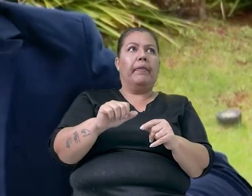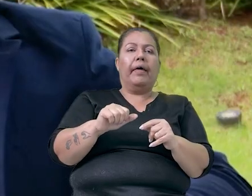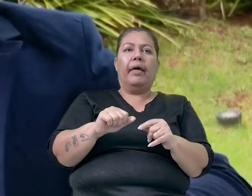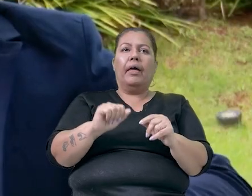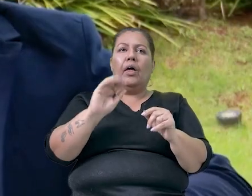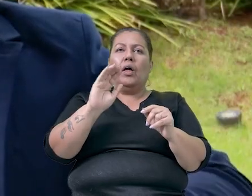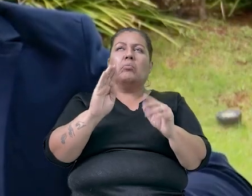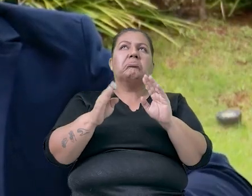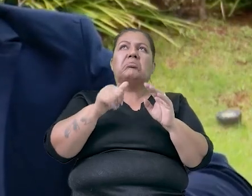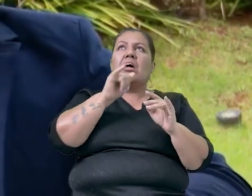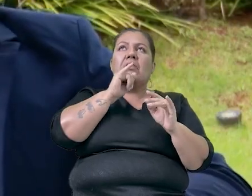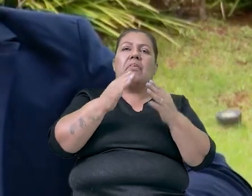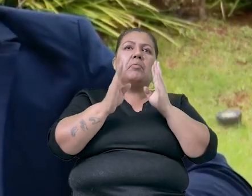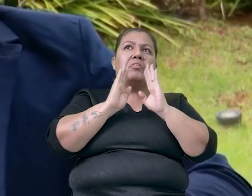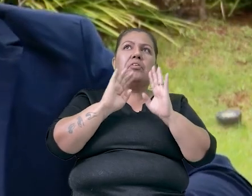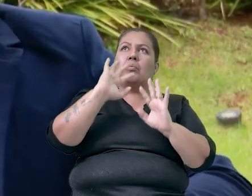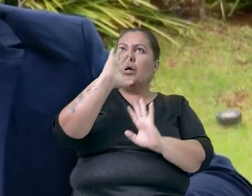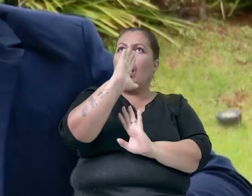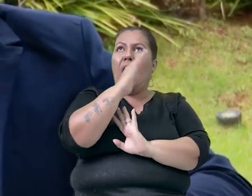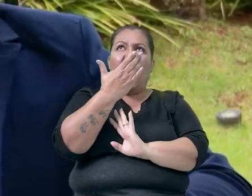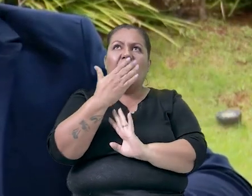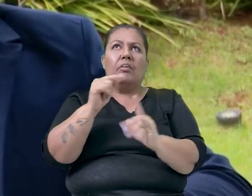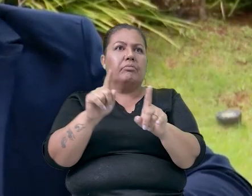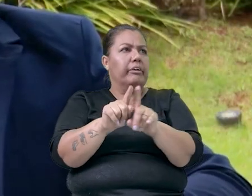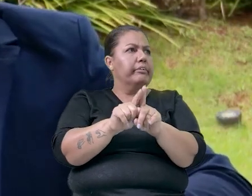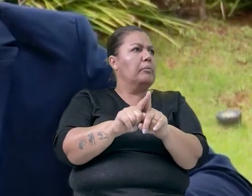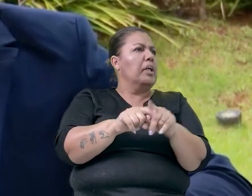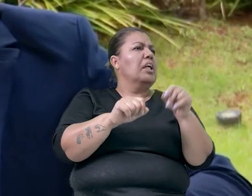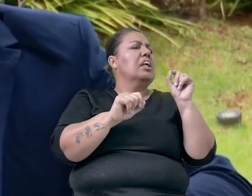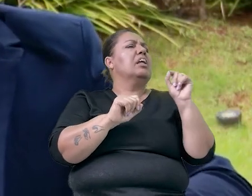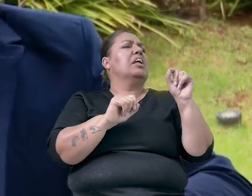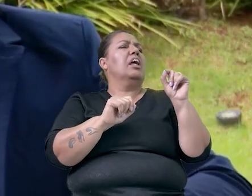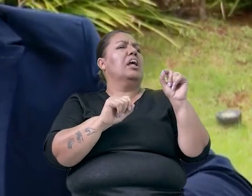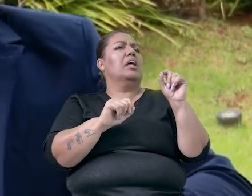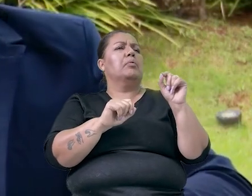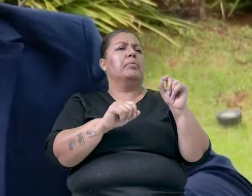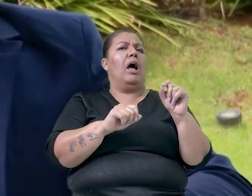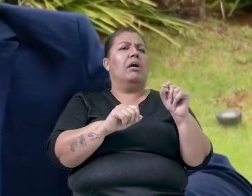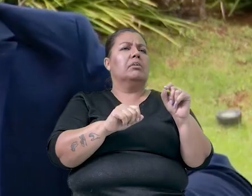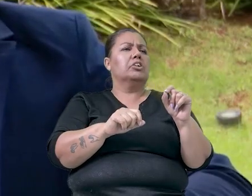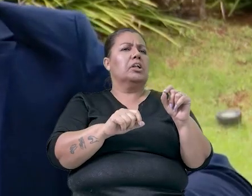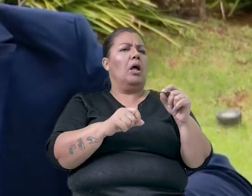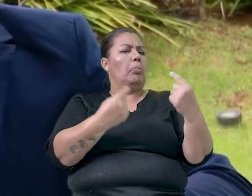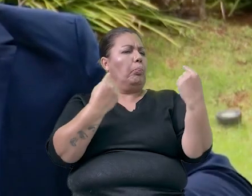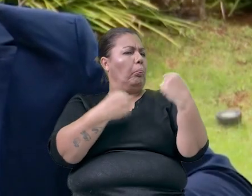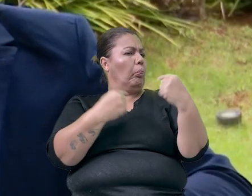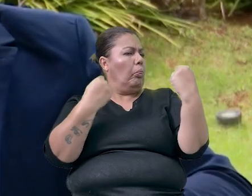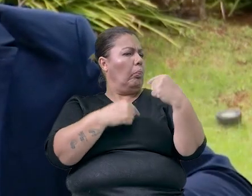de rastreabilidade sobre quem foi que criou aquela conta para cometer esses crimes e dificultar a